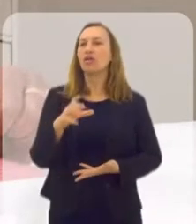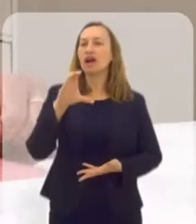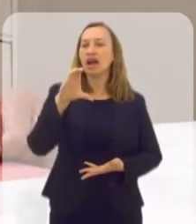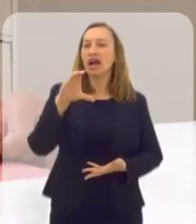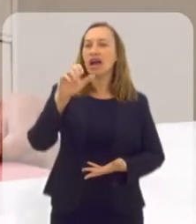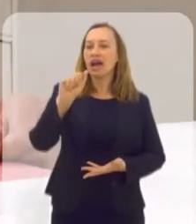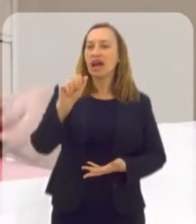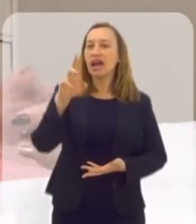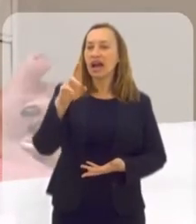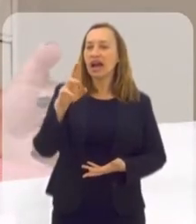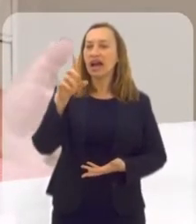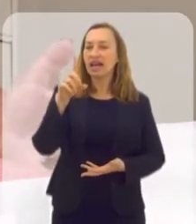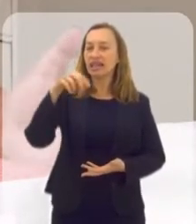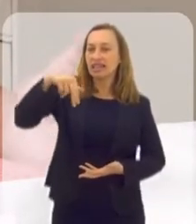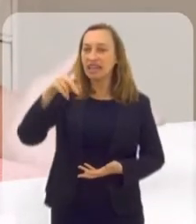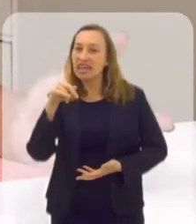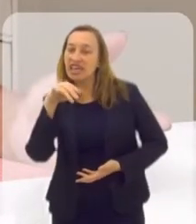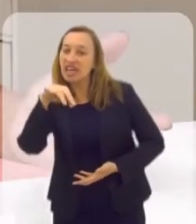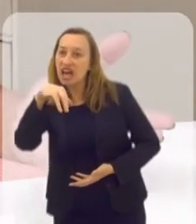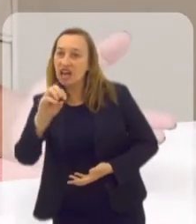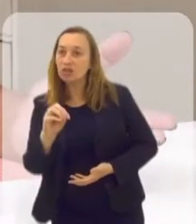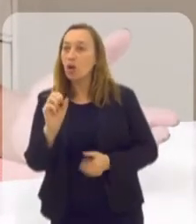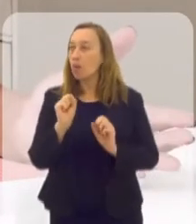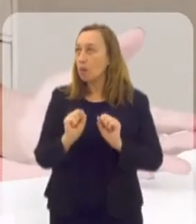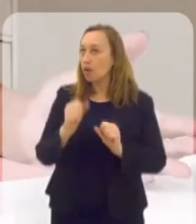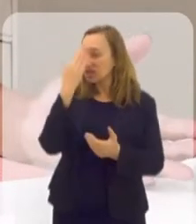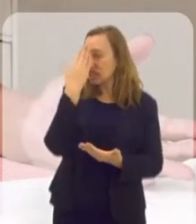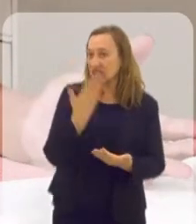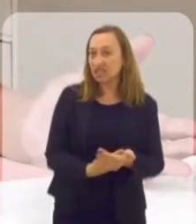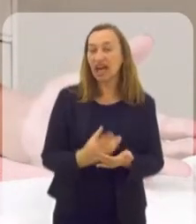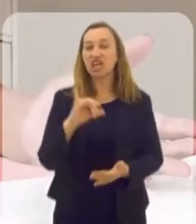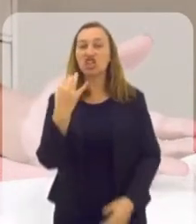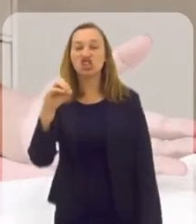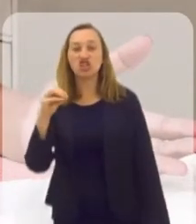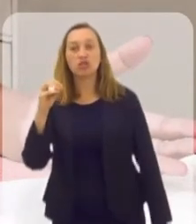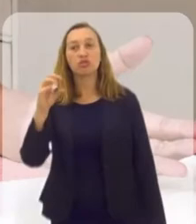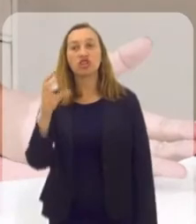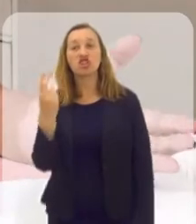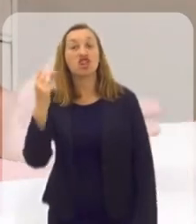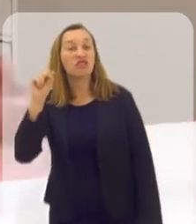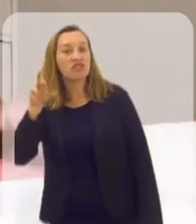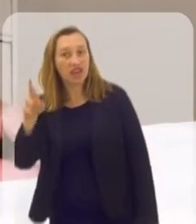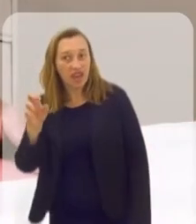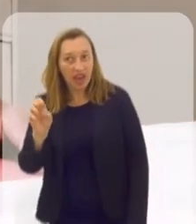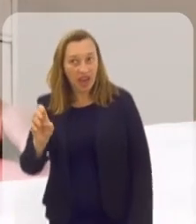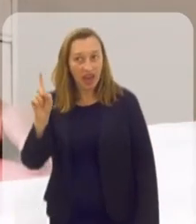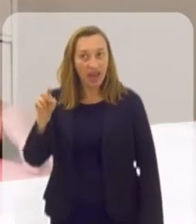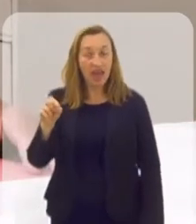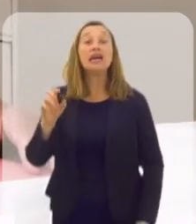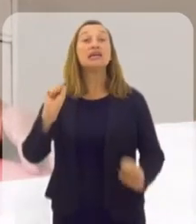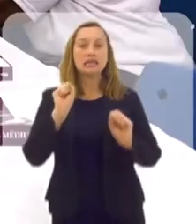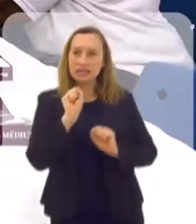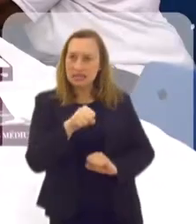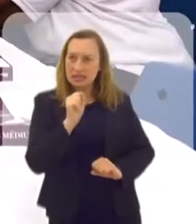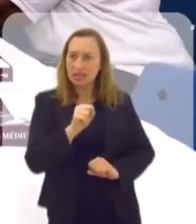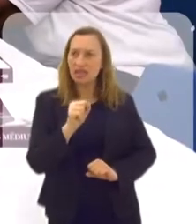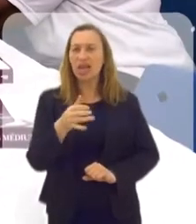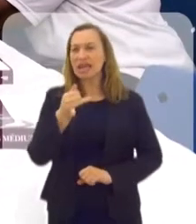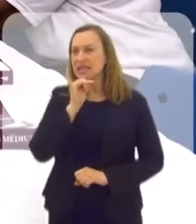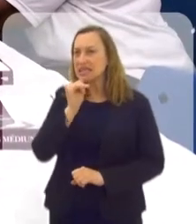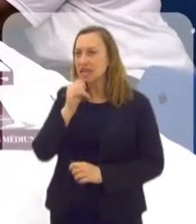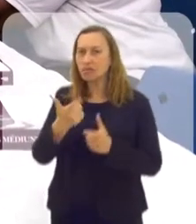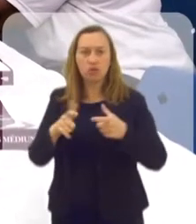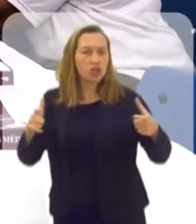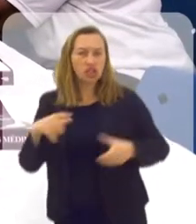digo kardeciano, eu posso, por exemplo, crer em Chico Xavier? Sim, Chico Xavier é um dos